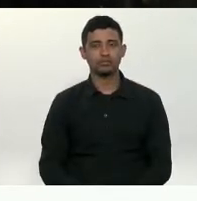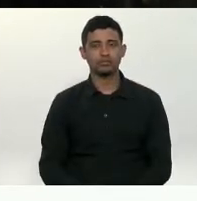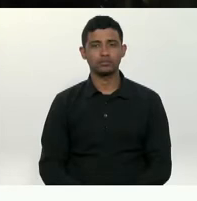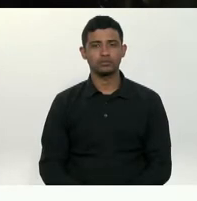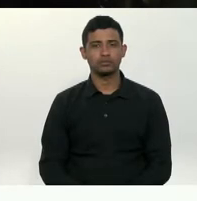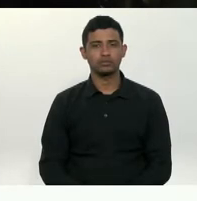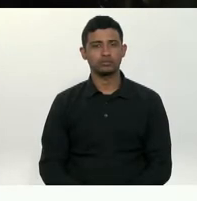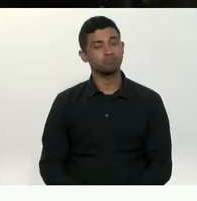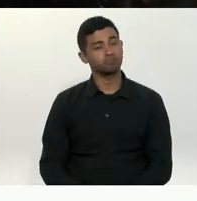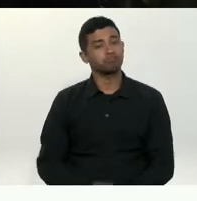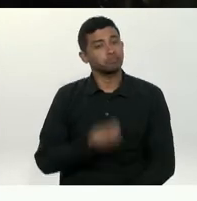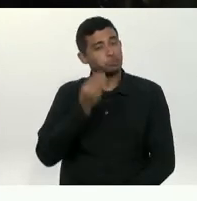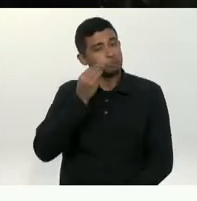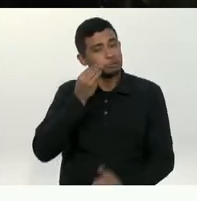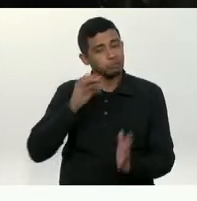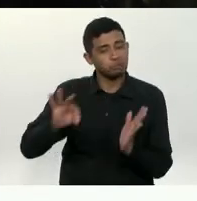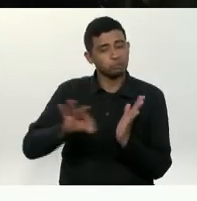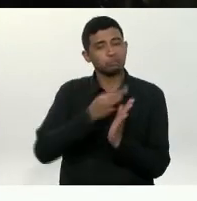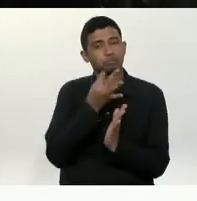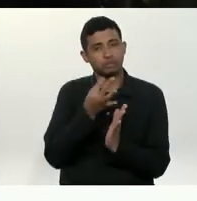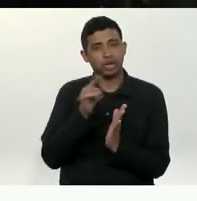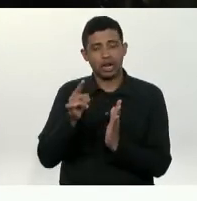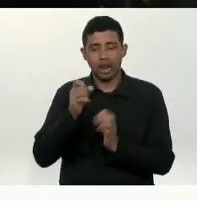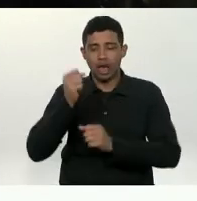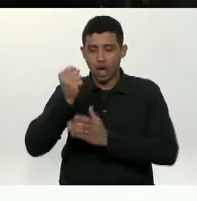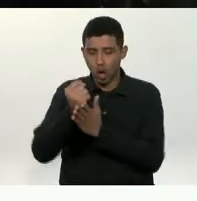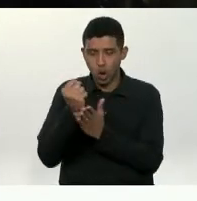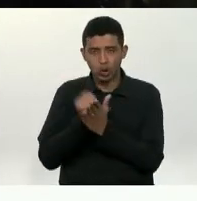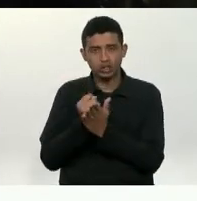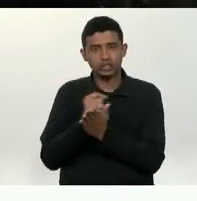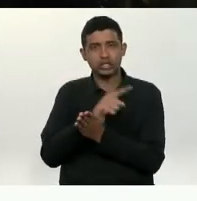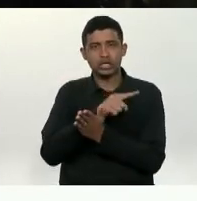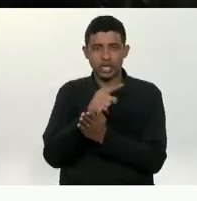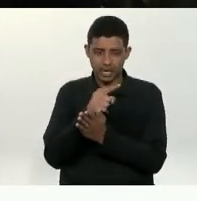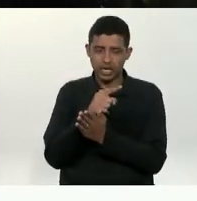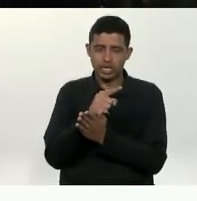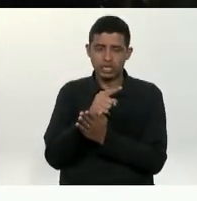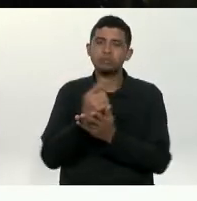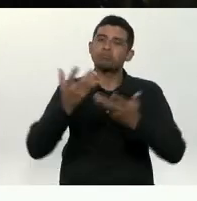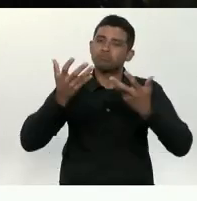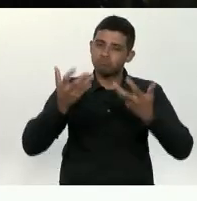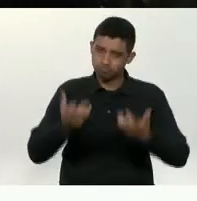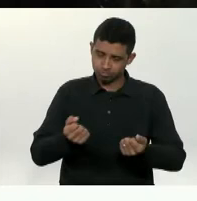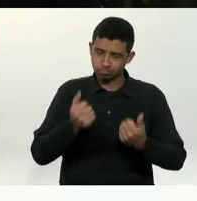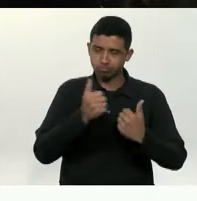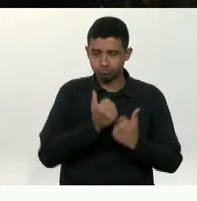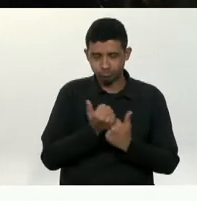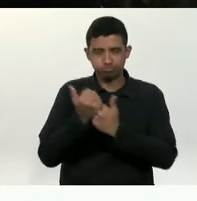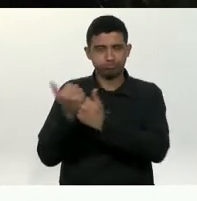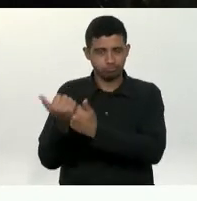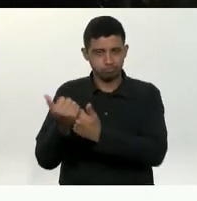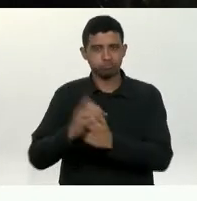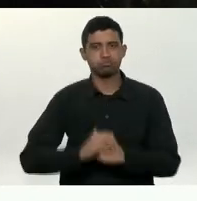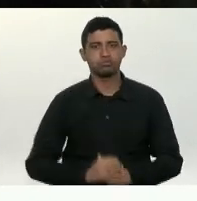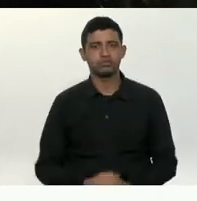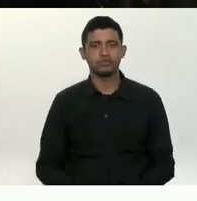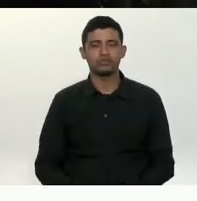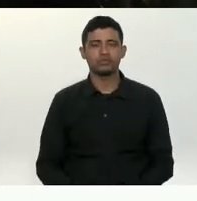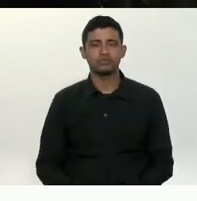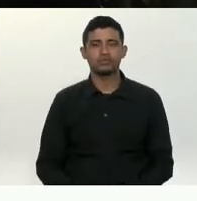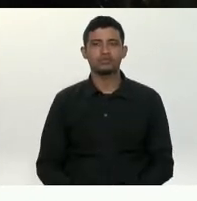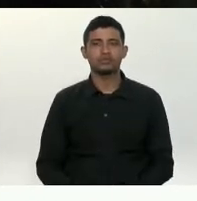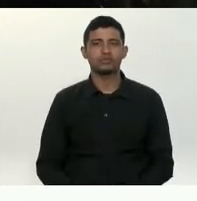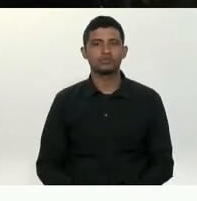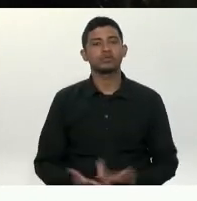à renovação da outorga, vai se manifestar a favor, haja visto que